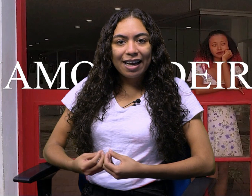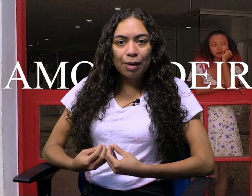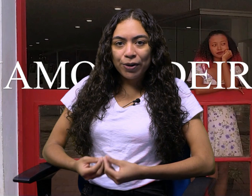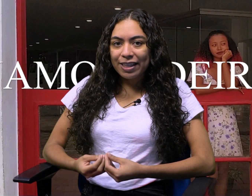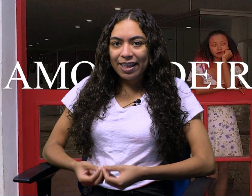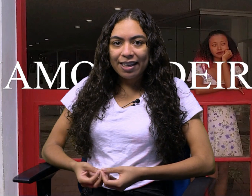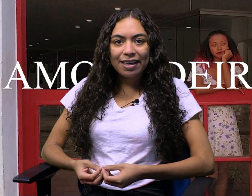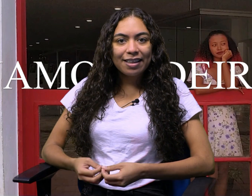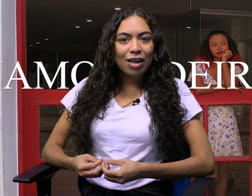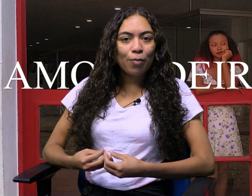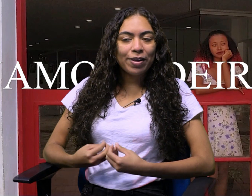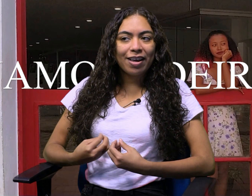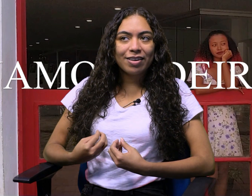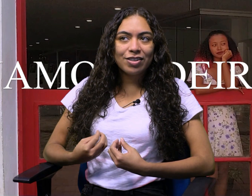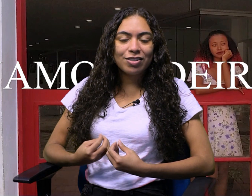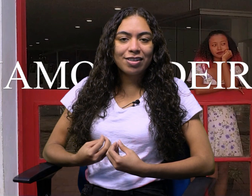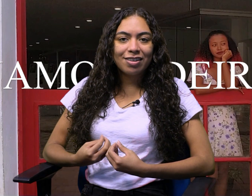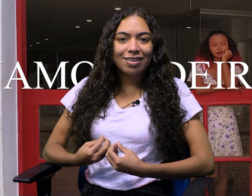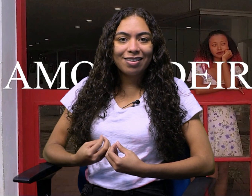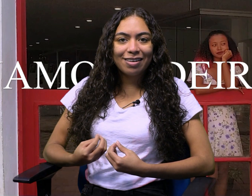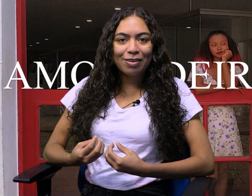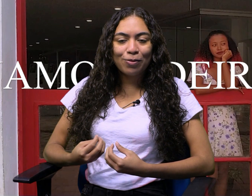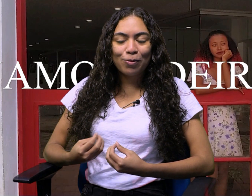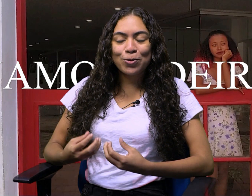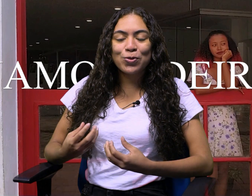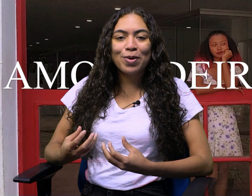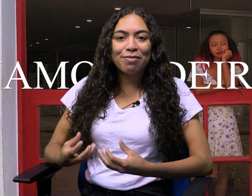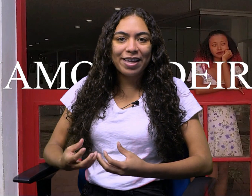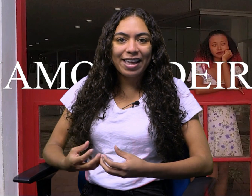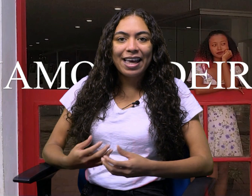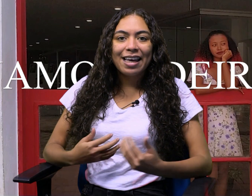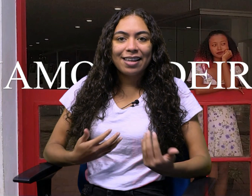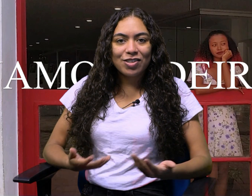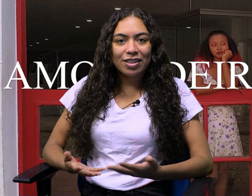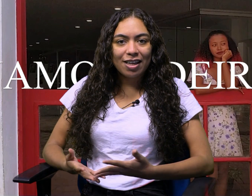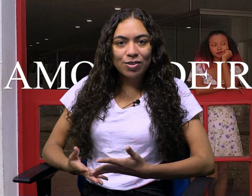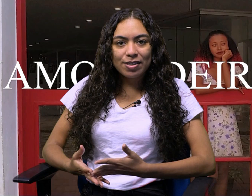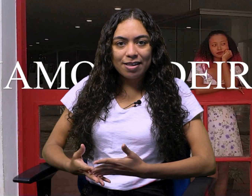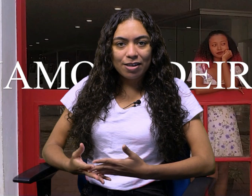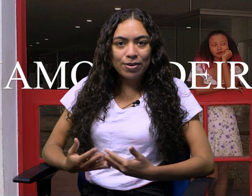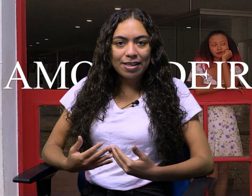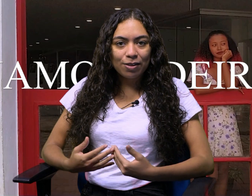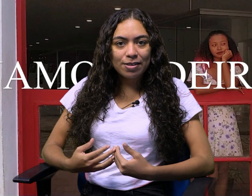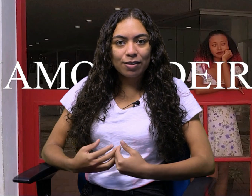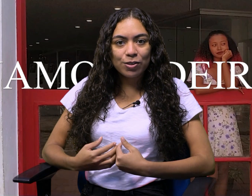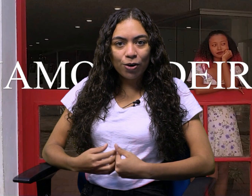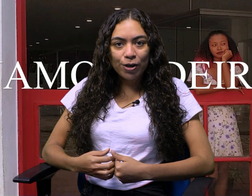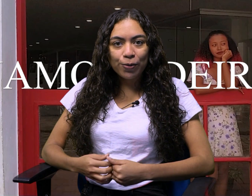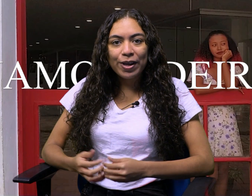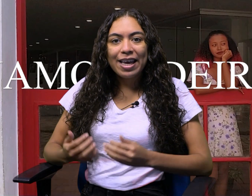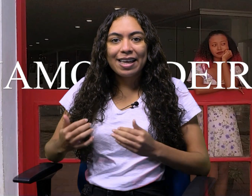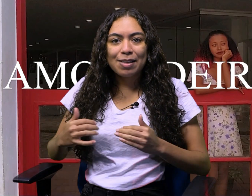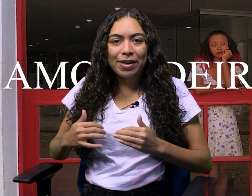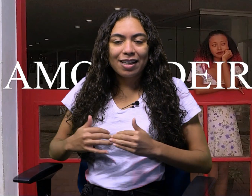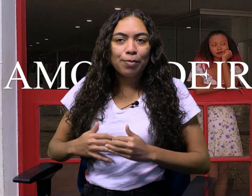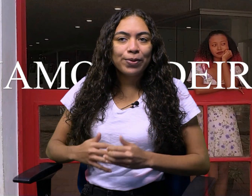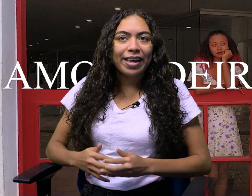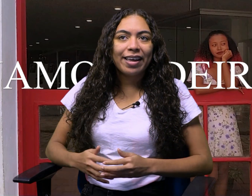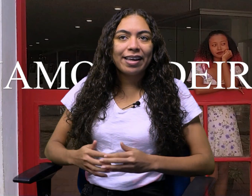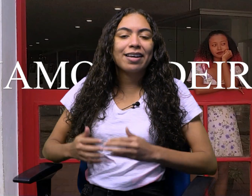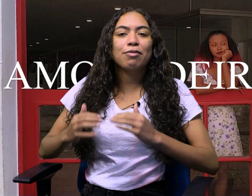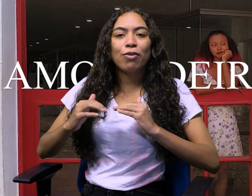figura da namoradeira, que é o que a gente costuma ver nas janelas dos casarões aqui do Centro Histórico, que é sempre